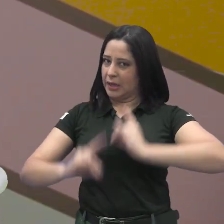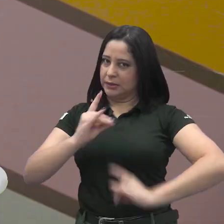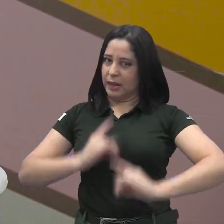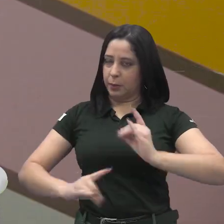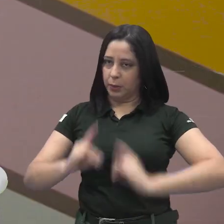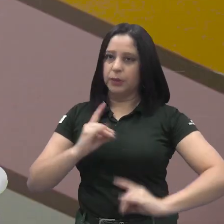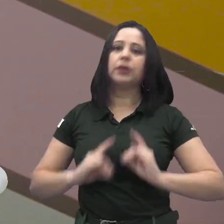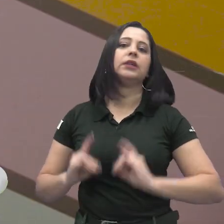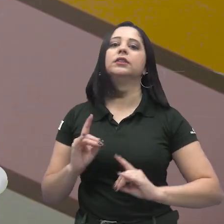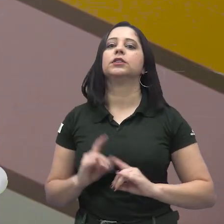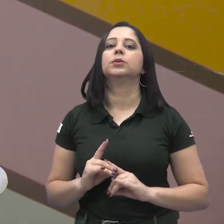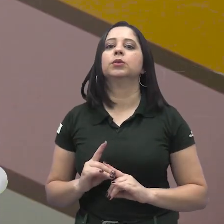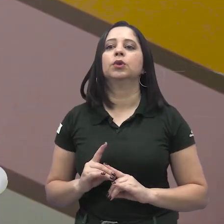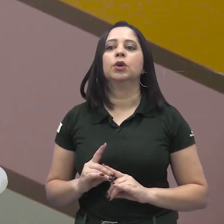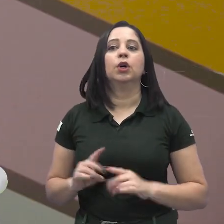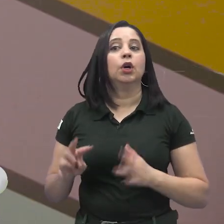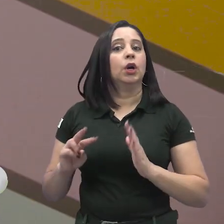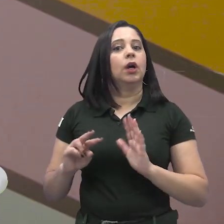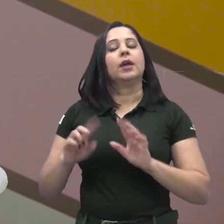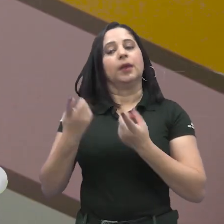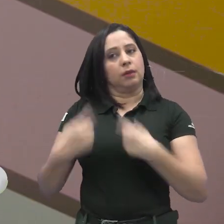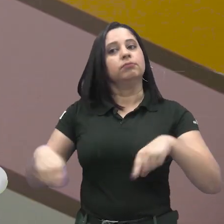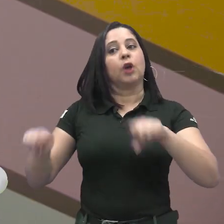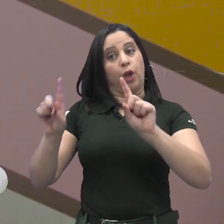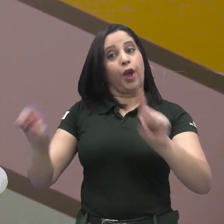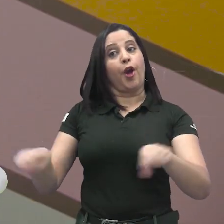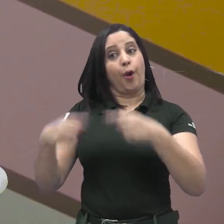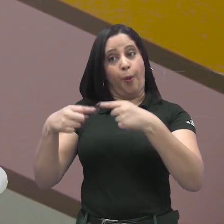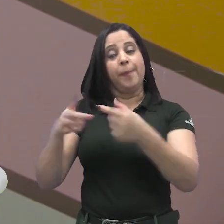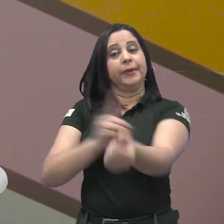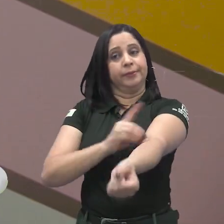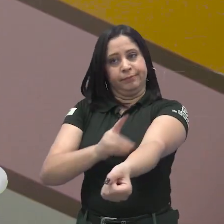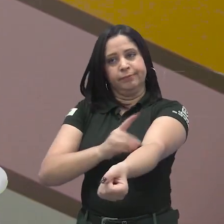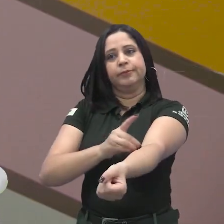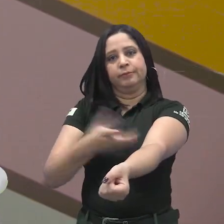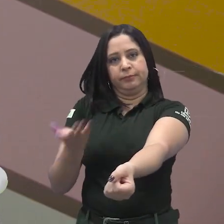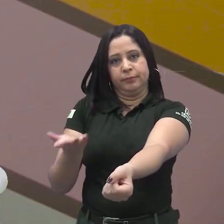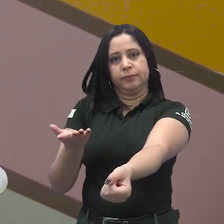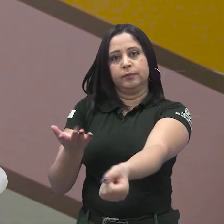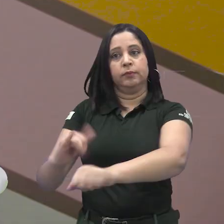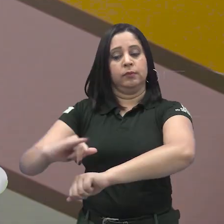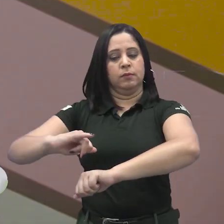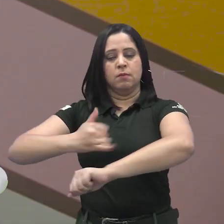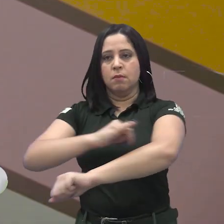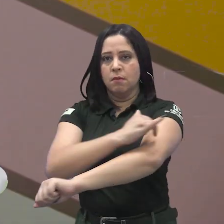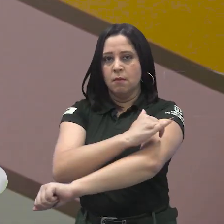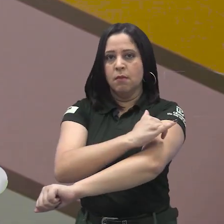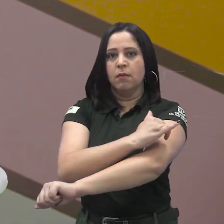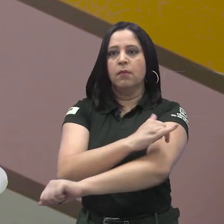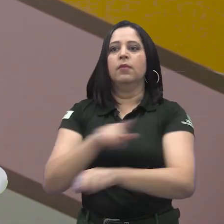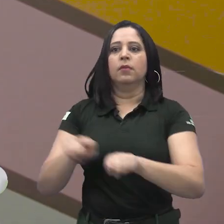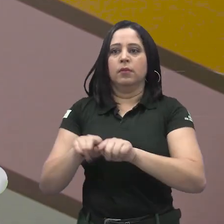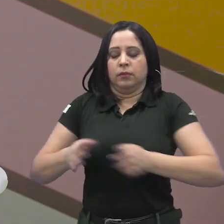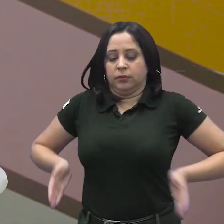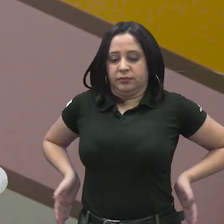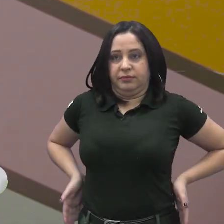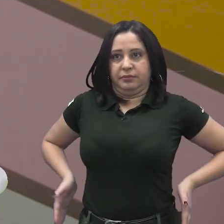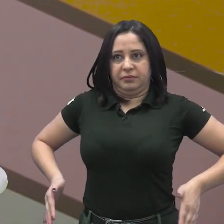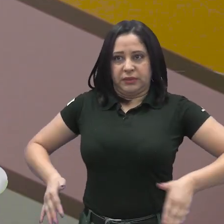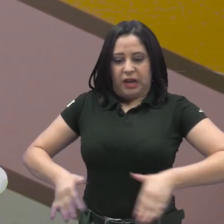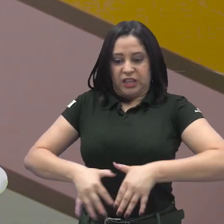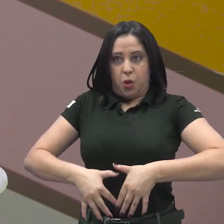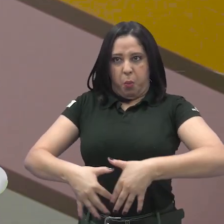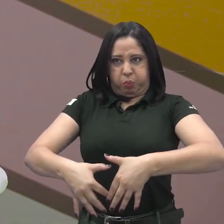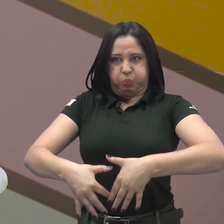com o quê? Com obesidade, resistência à insulina, pré-diabetes ou até o próprio diabetes já instalado, né? A obesidade abdominal, aumento da circunferência